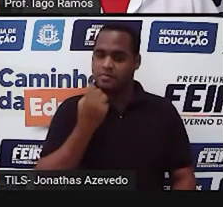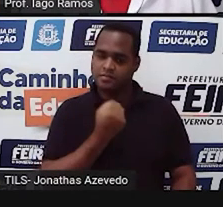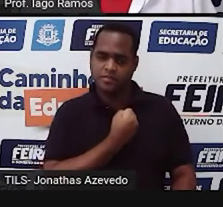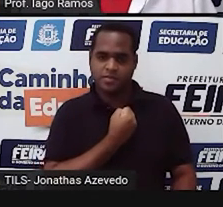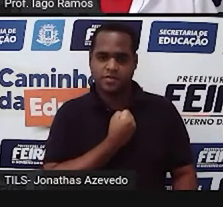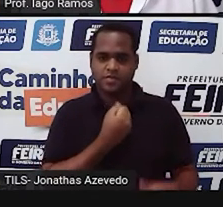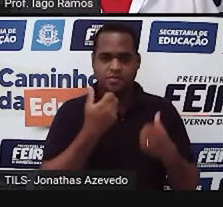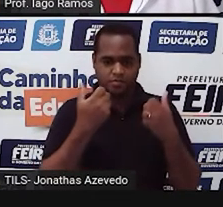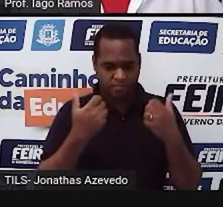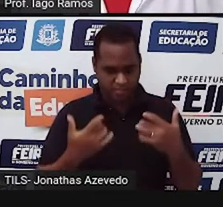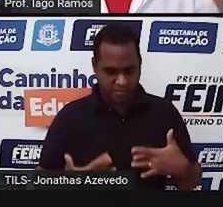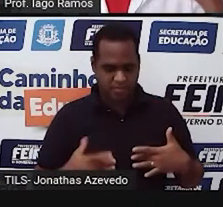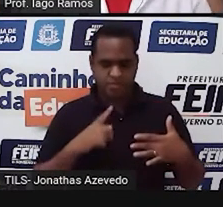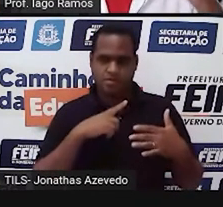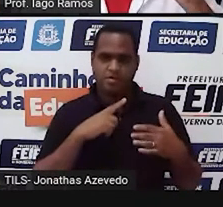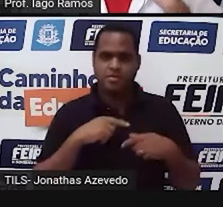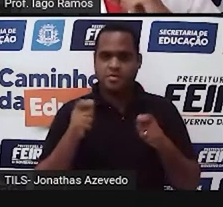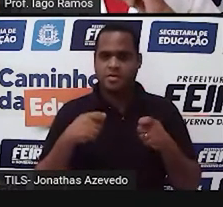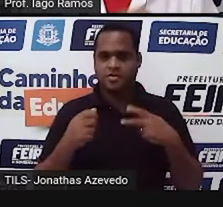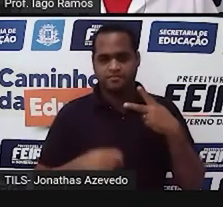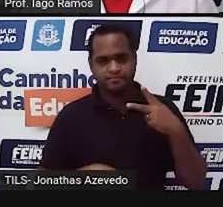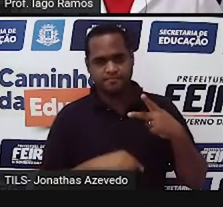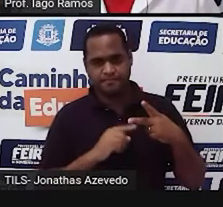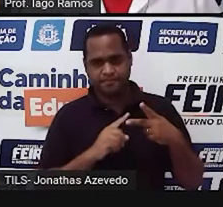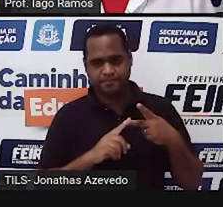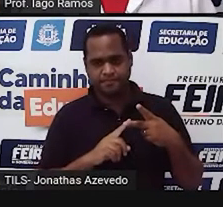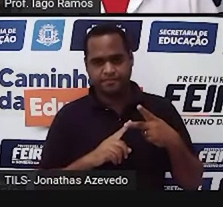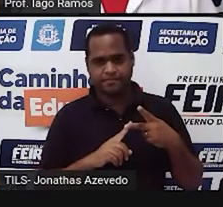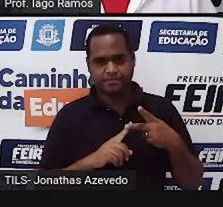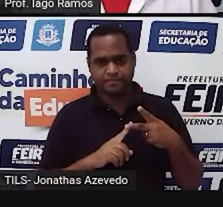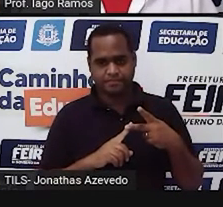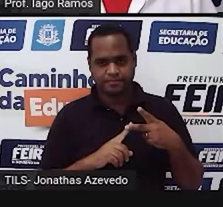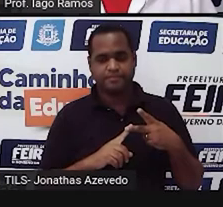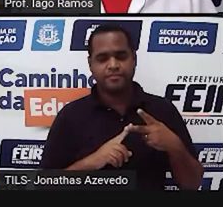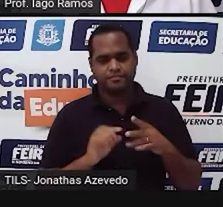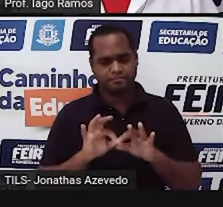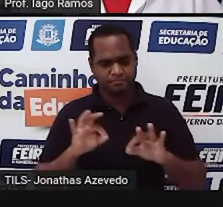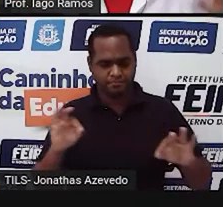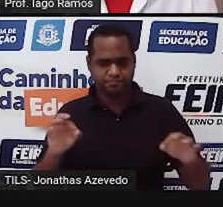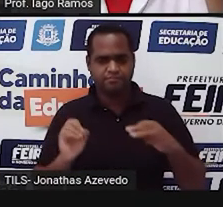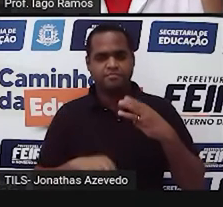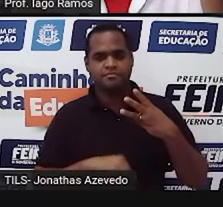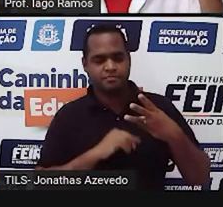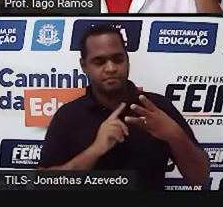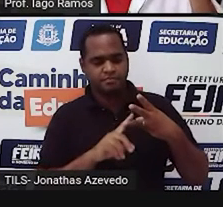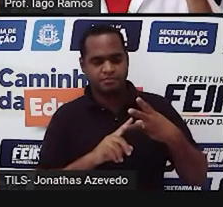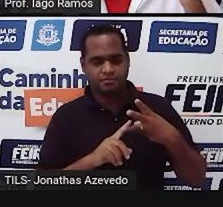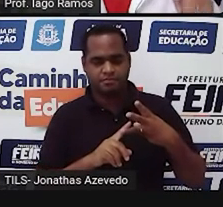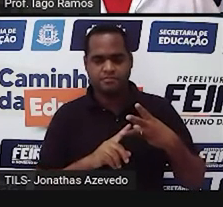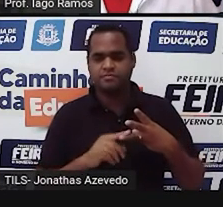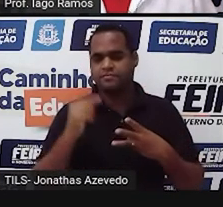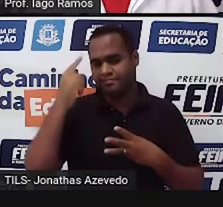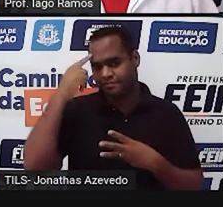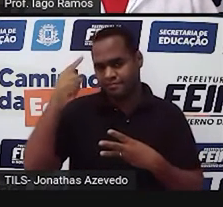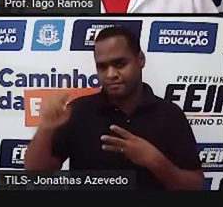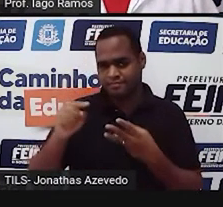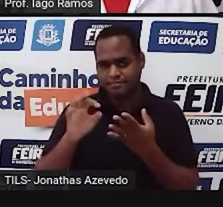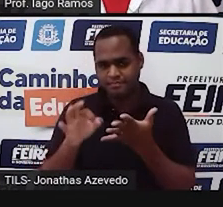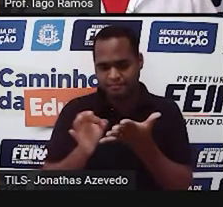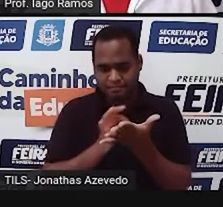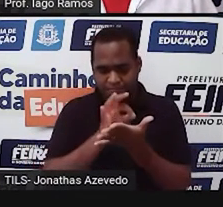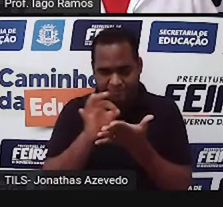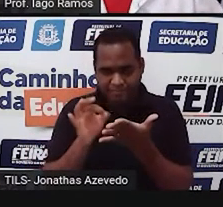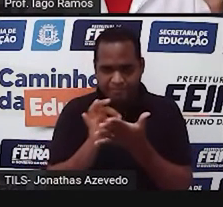como eu já falei o sistema monetário né O que é o sistema monetário tem a ver com a nossa moeda